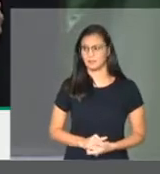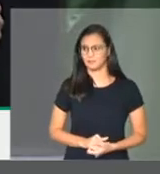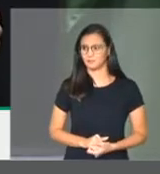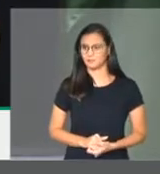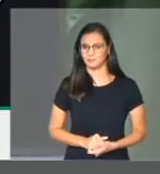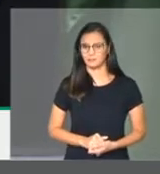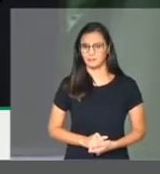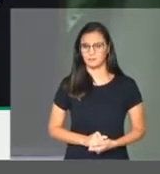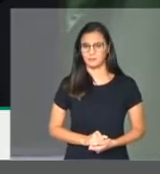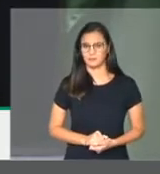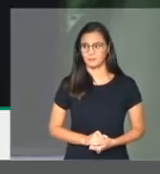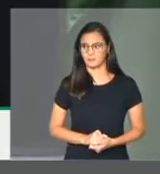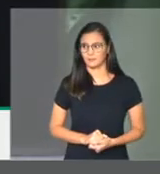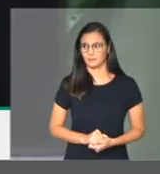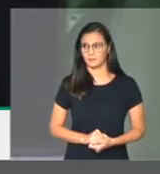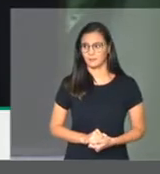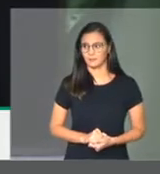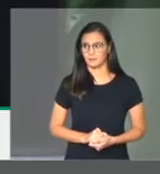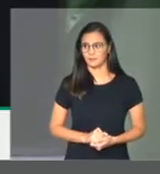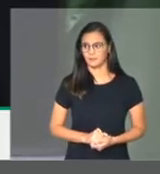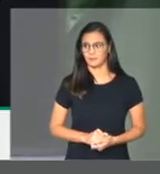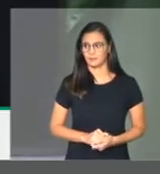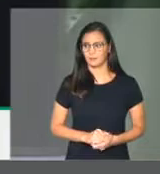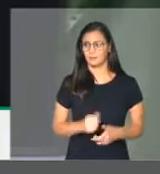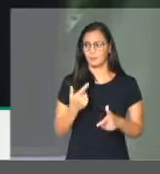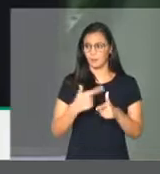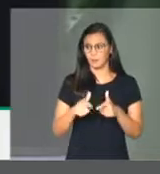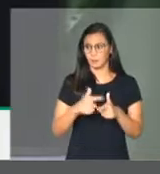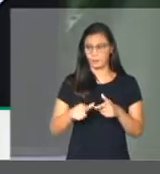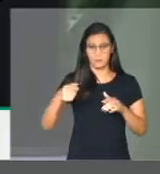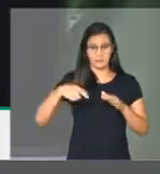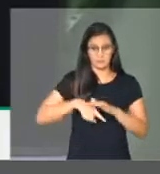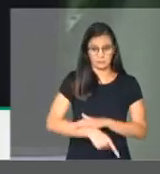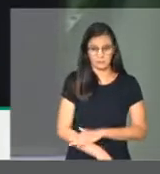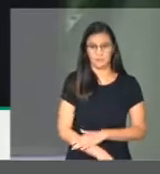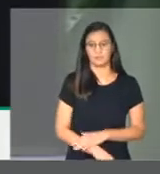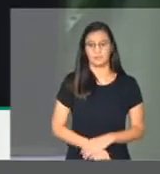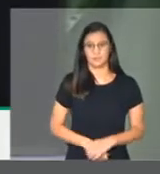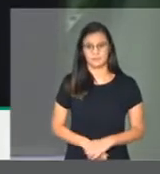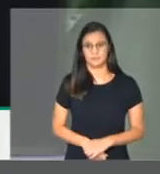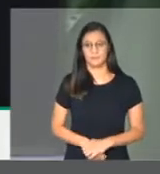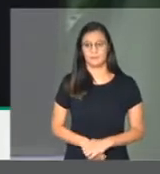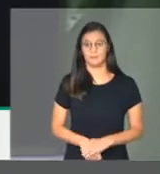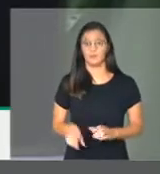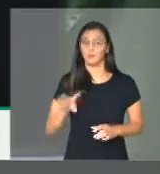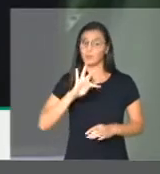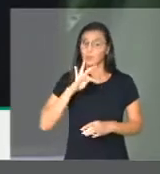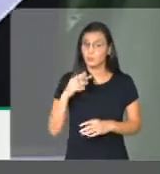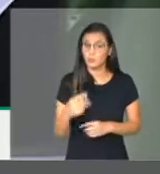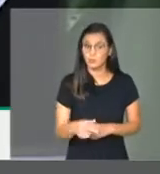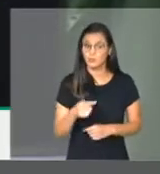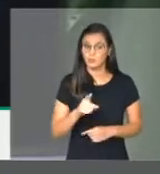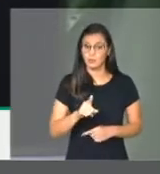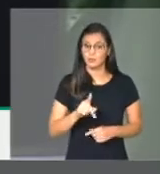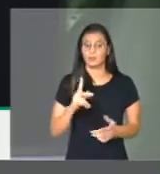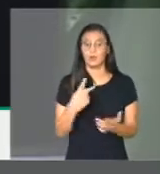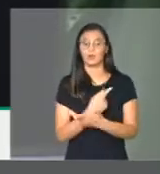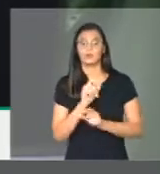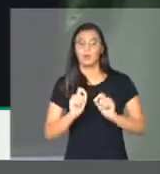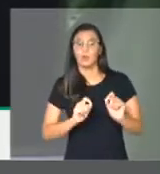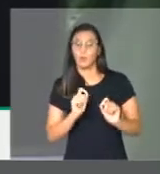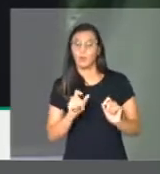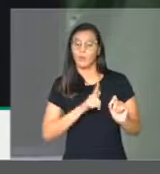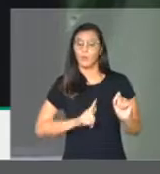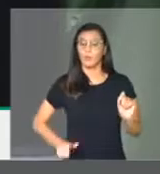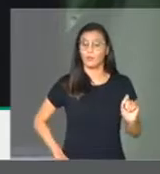não sairemos sem o resgate da confiança popular. Tudo isso na direta proporção e até por isso, em que